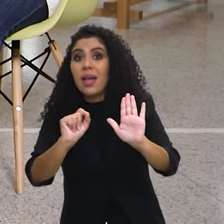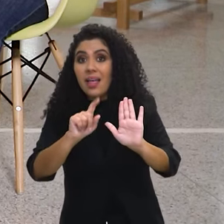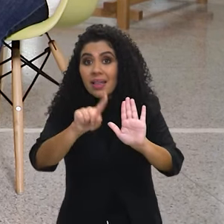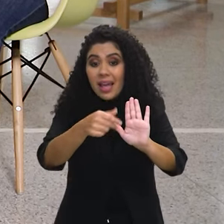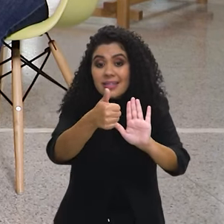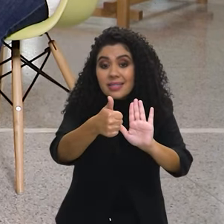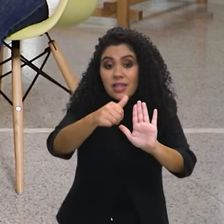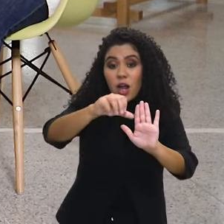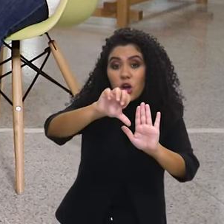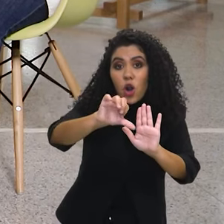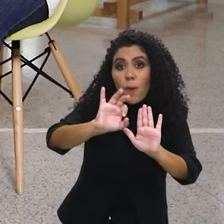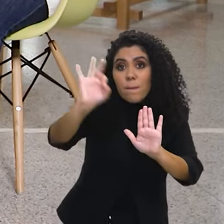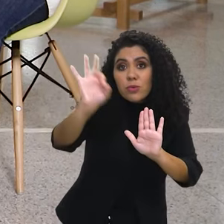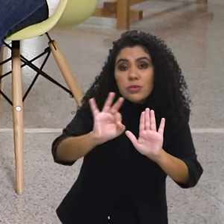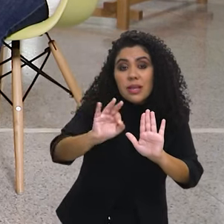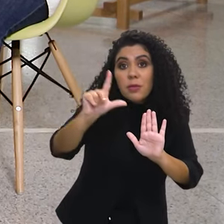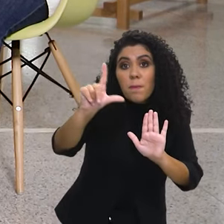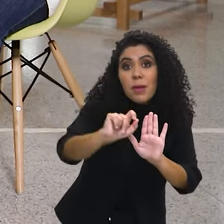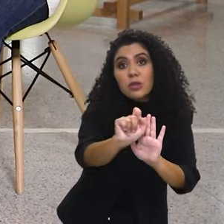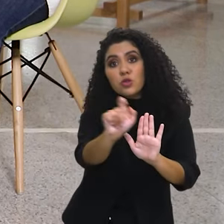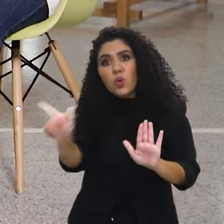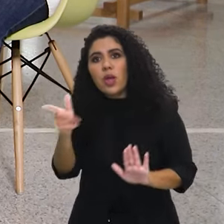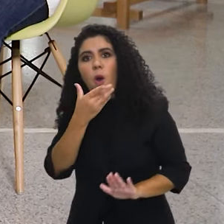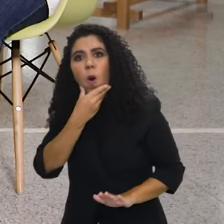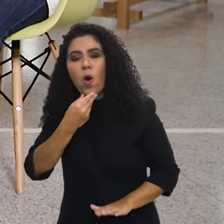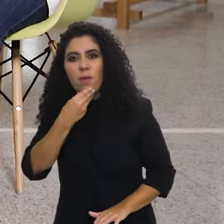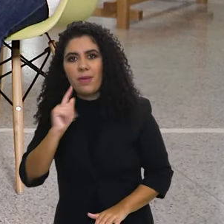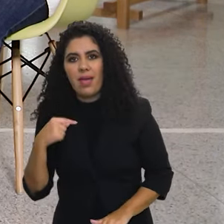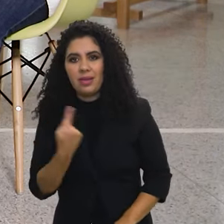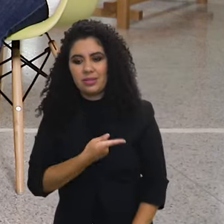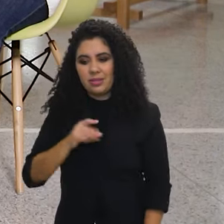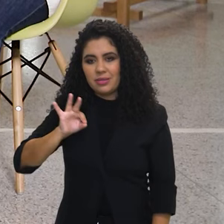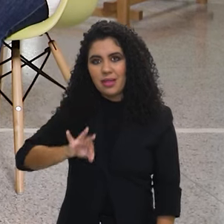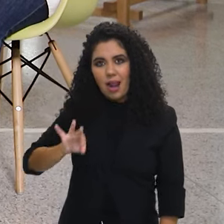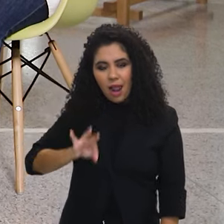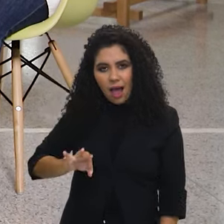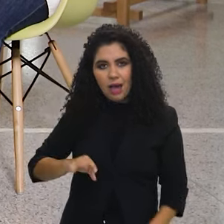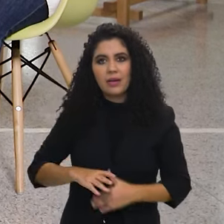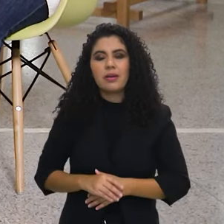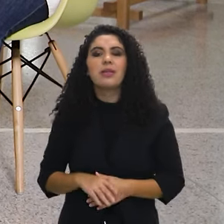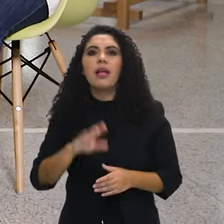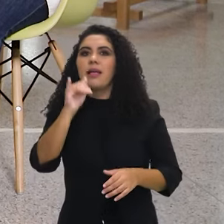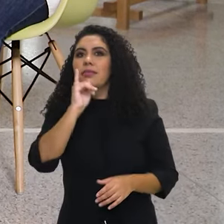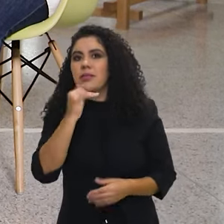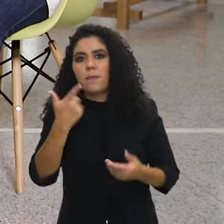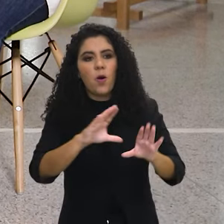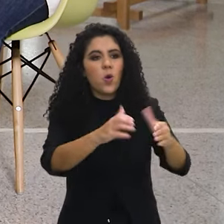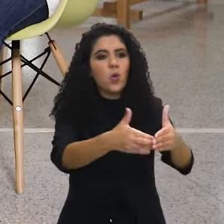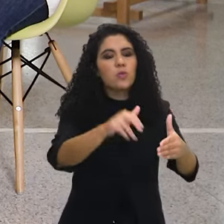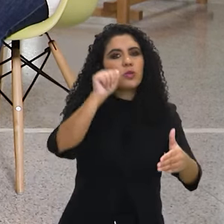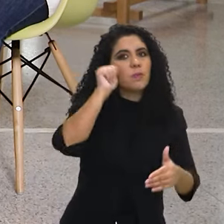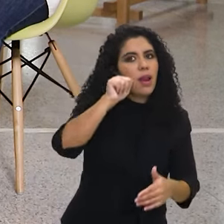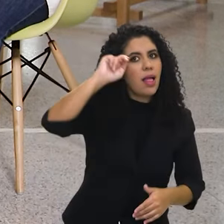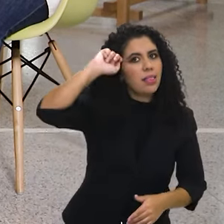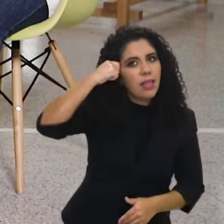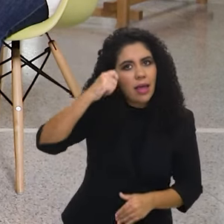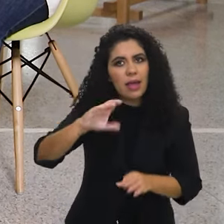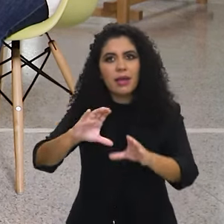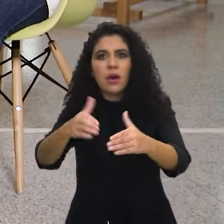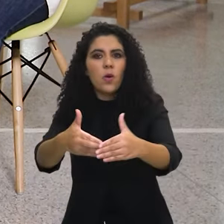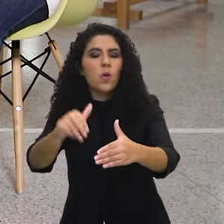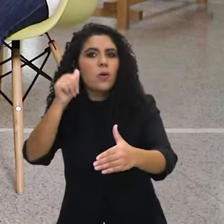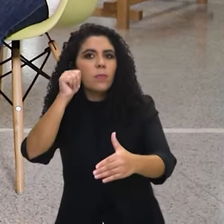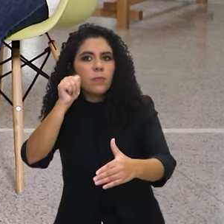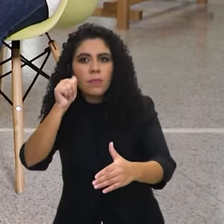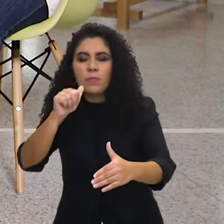19 9% a menos que os homens e quando a gente fala em grupos como mulheres negras com deficiência o número